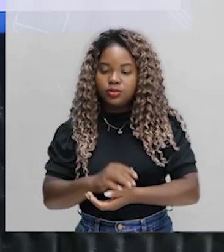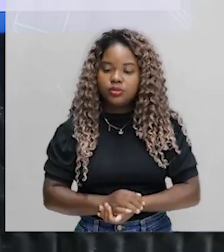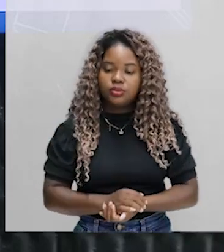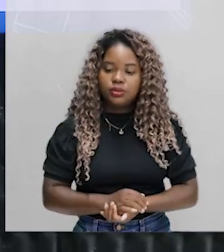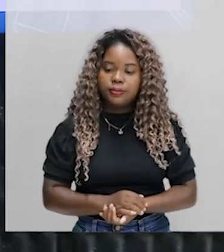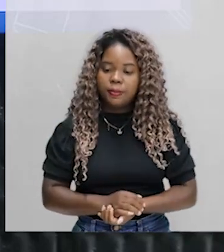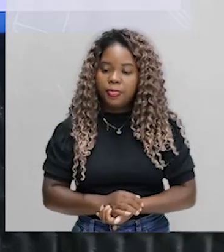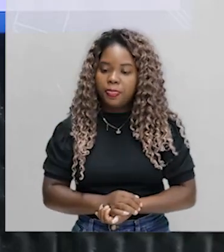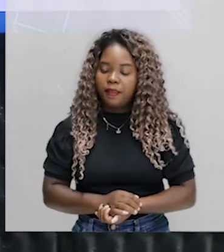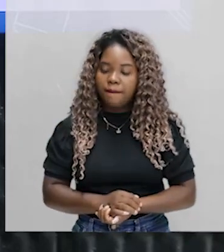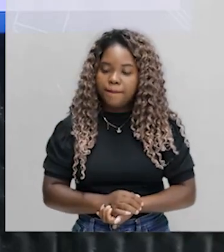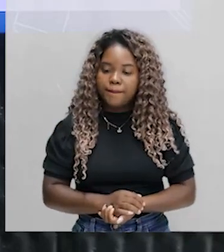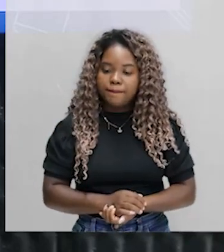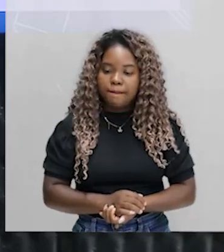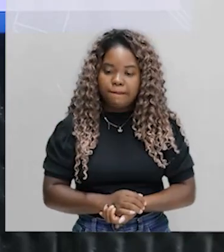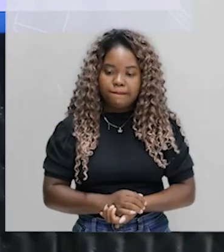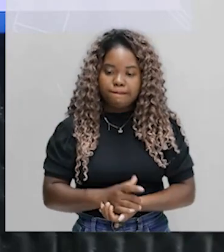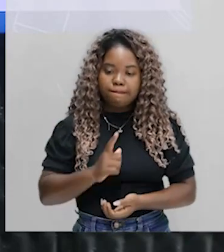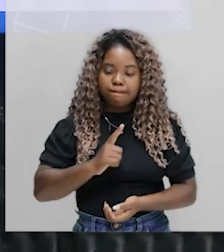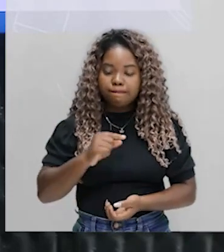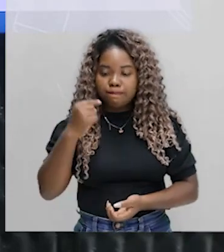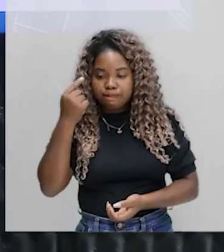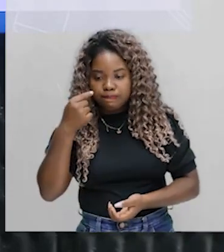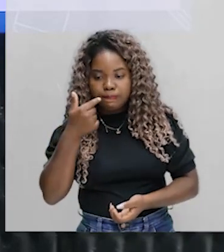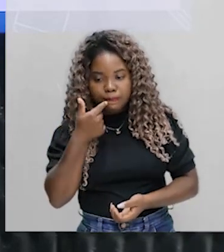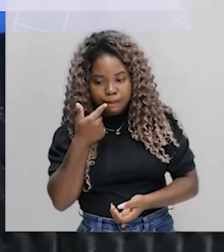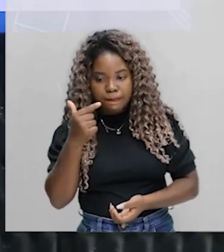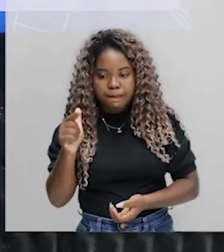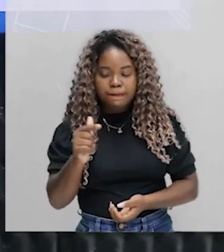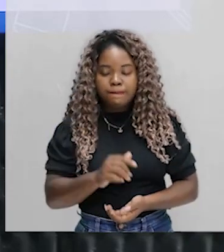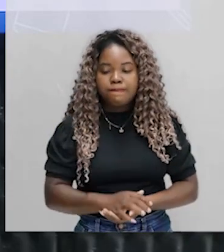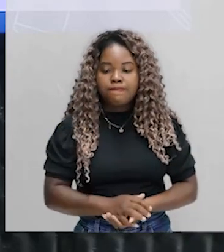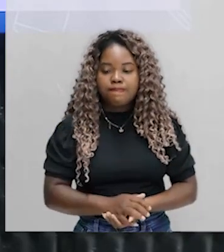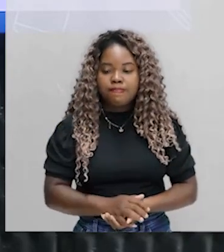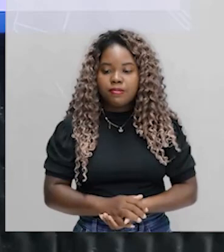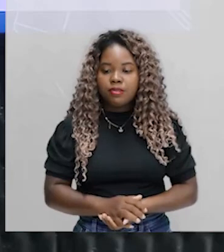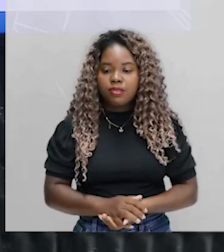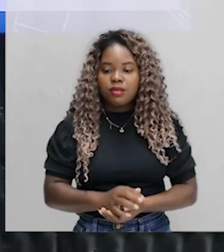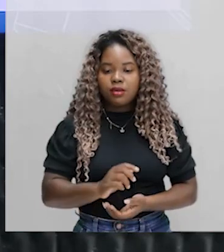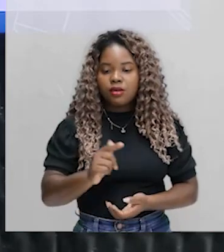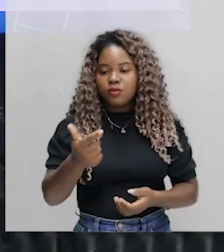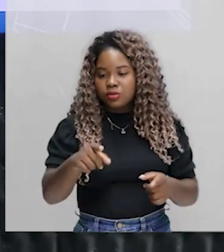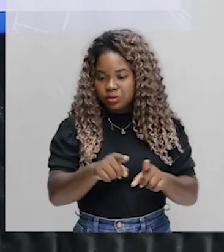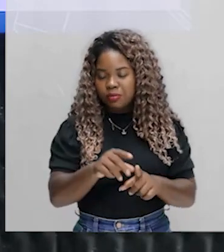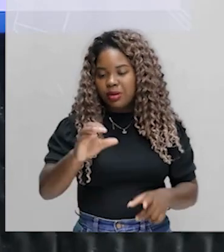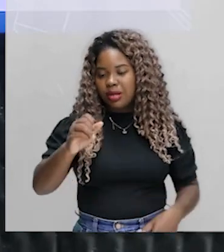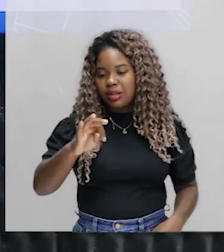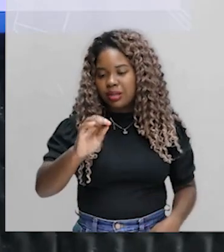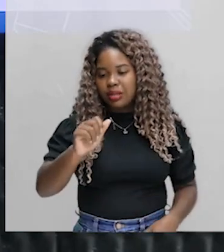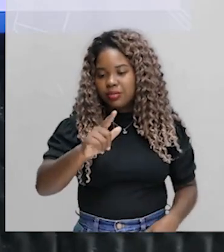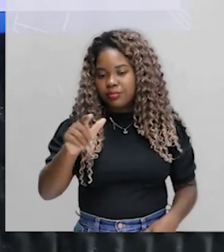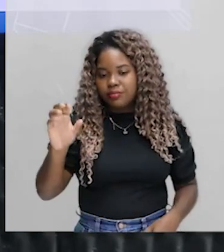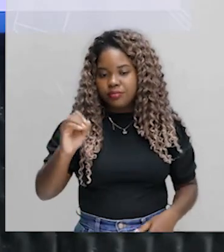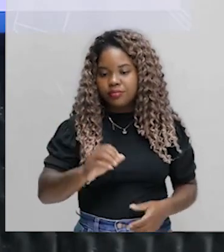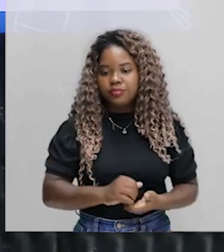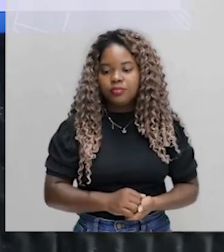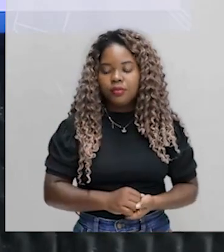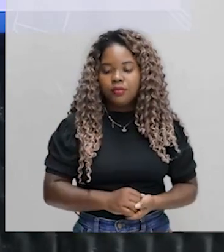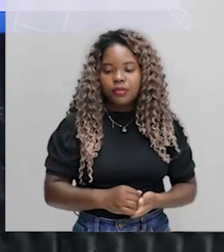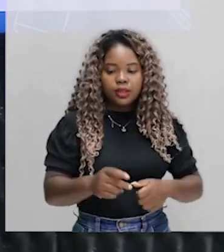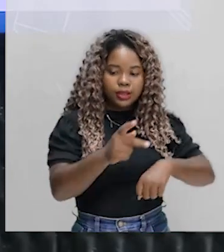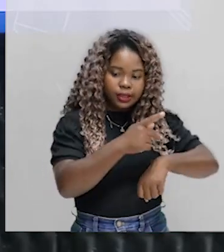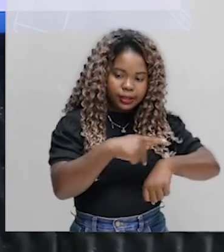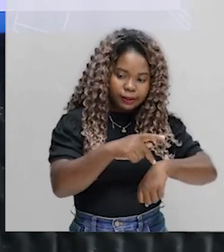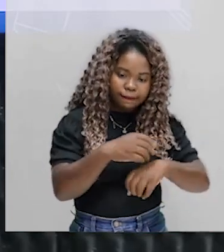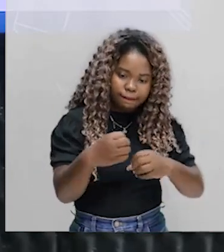além das que nós já falamos, né, o espanhol como língua oficial, além do catalão, do basco, né? Então, os